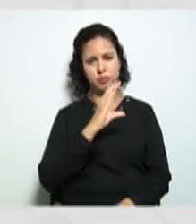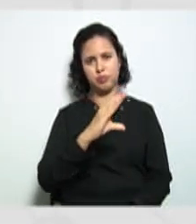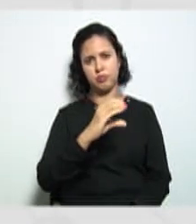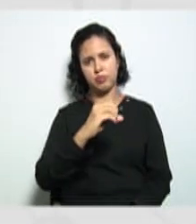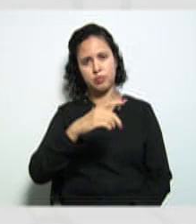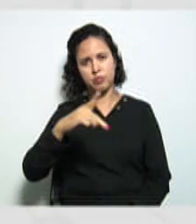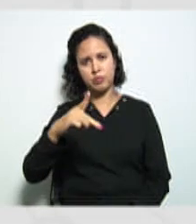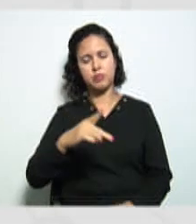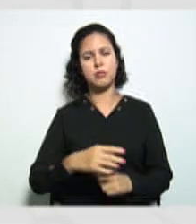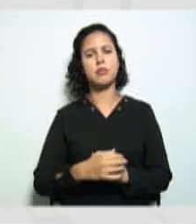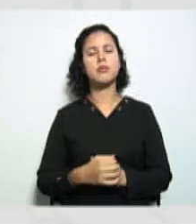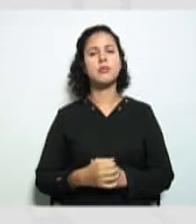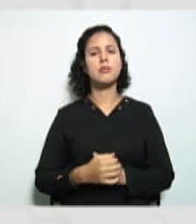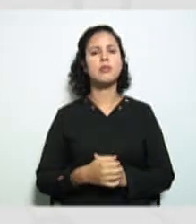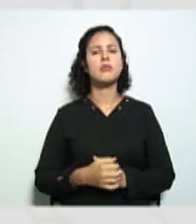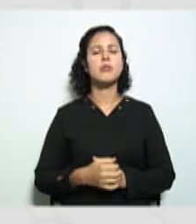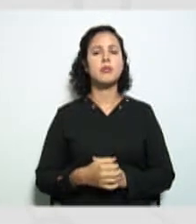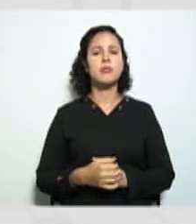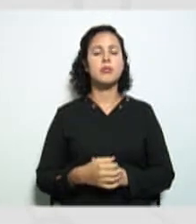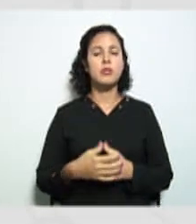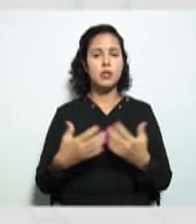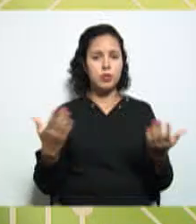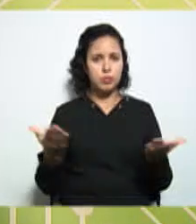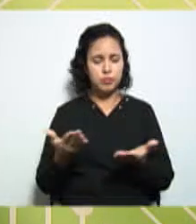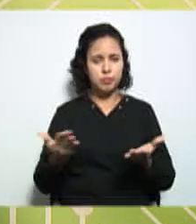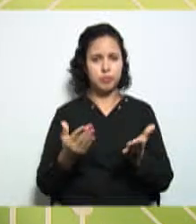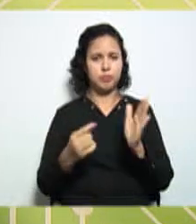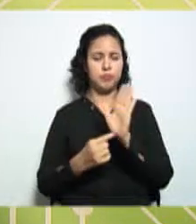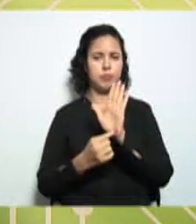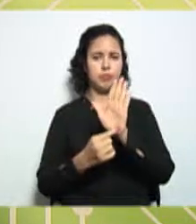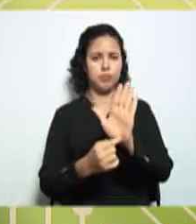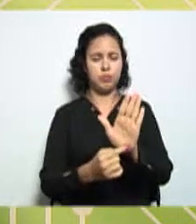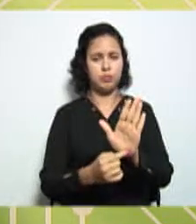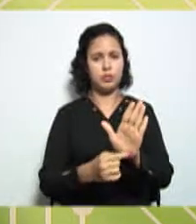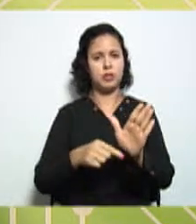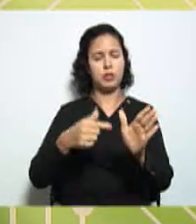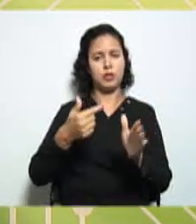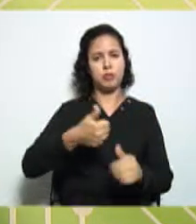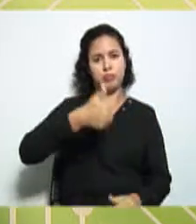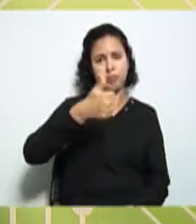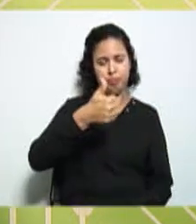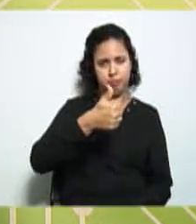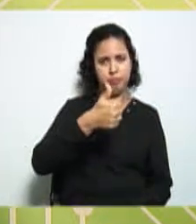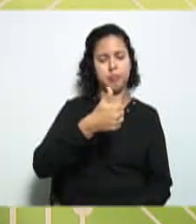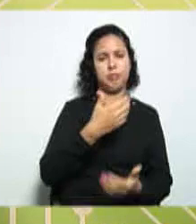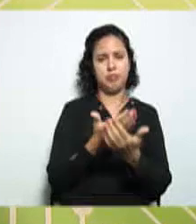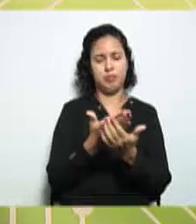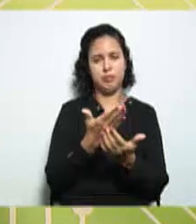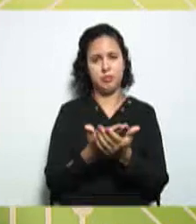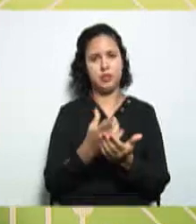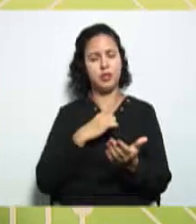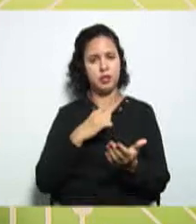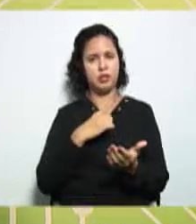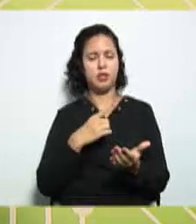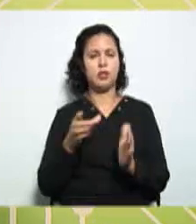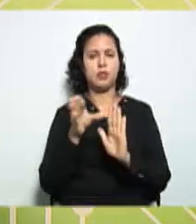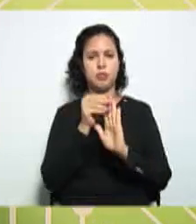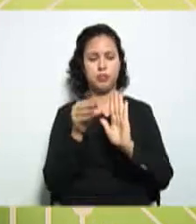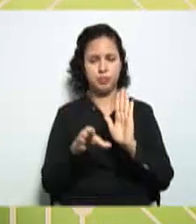cooperativismo. Nessa teleaula, que é a nossa aula 1, nós temos